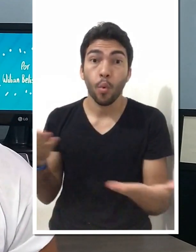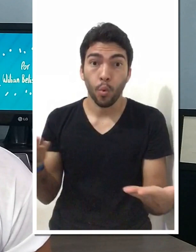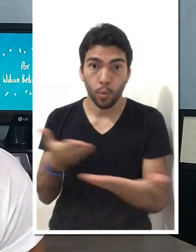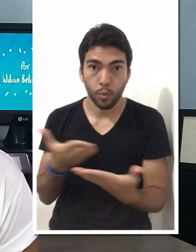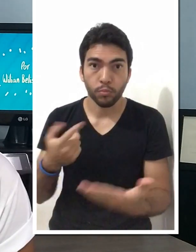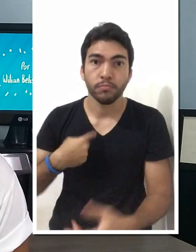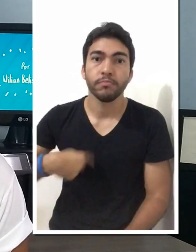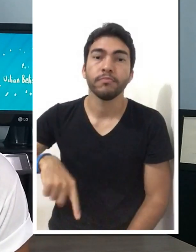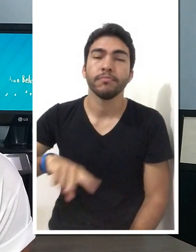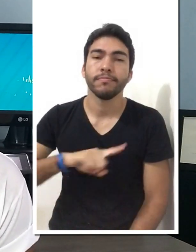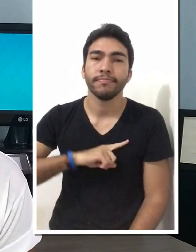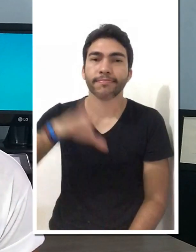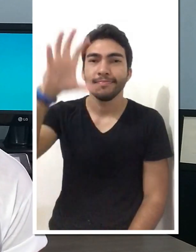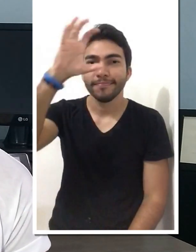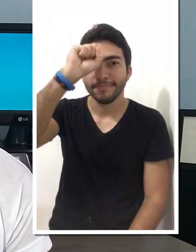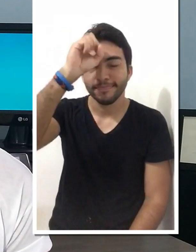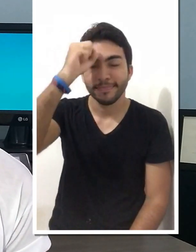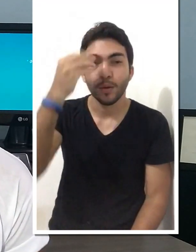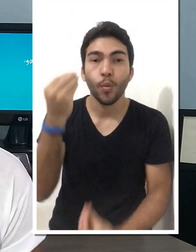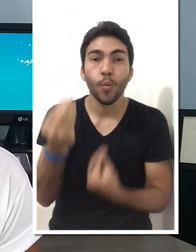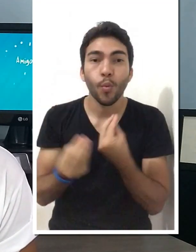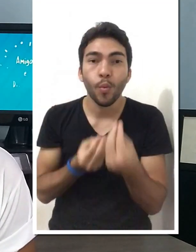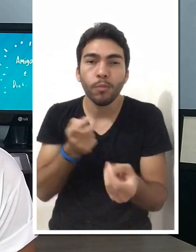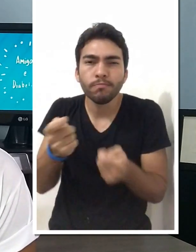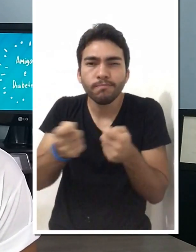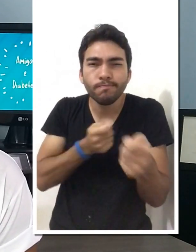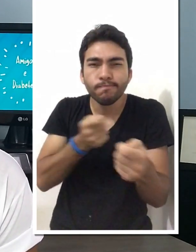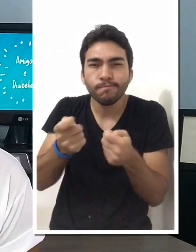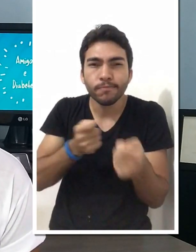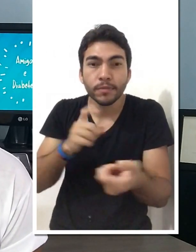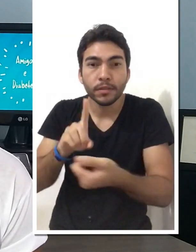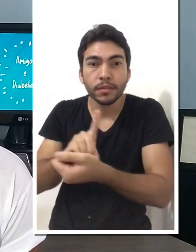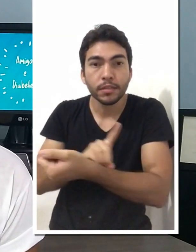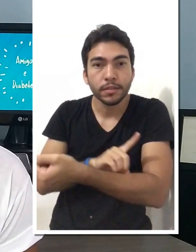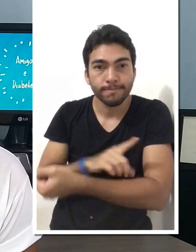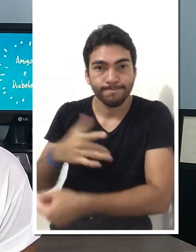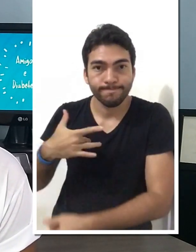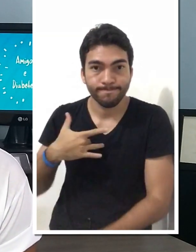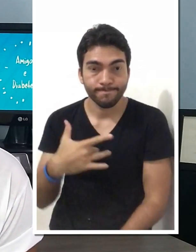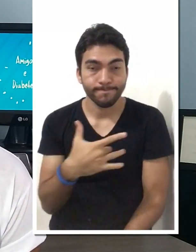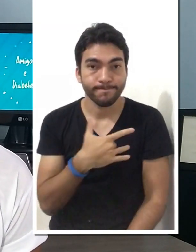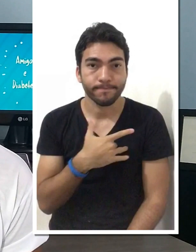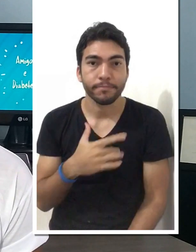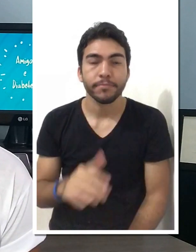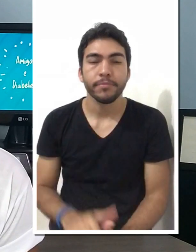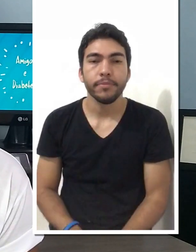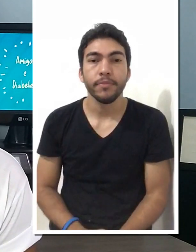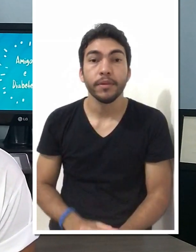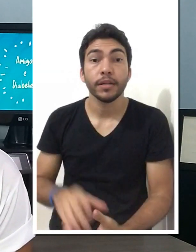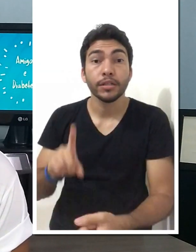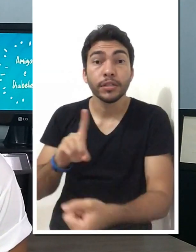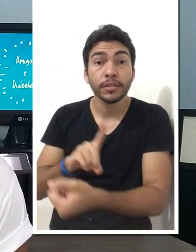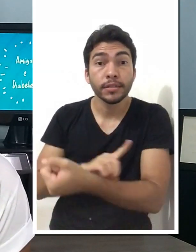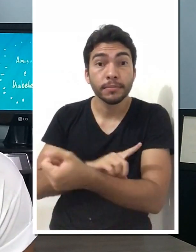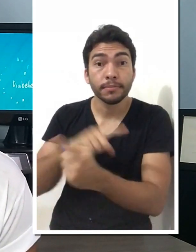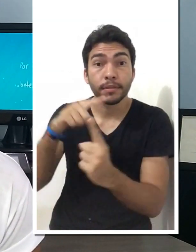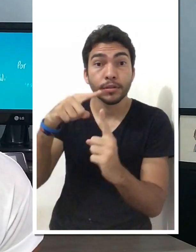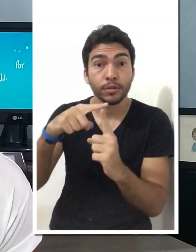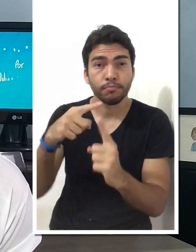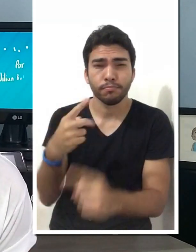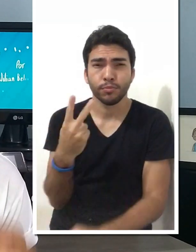aprender quais são os tipos de tratamento. No diabetes tipo 2 é mais comum a utilização